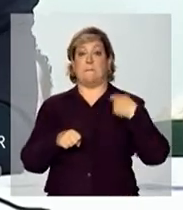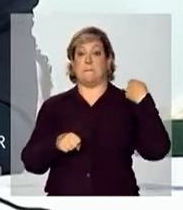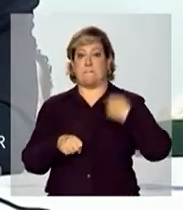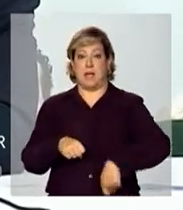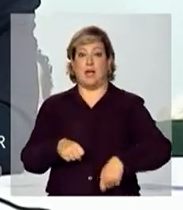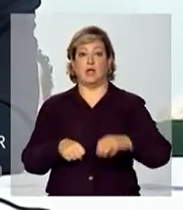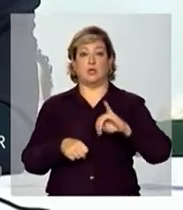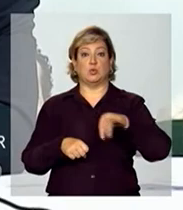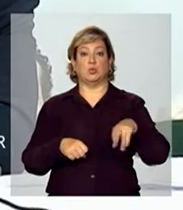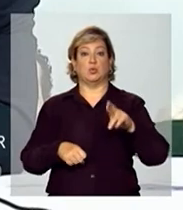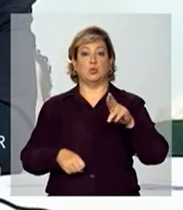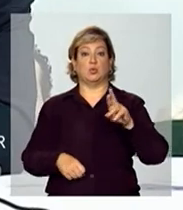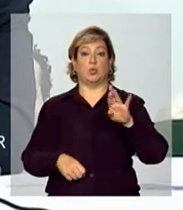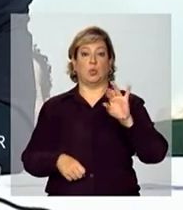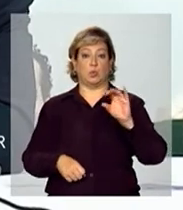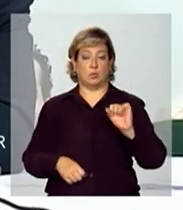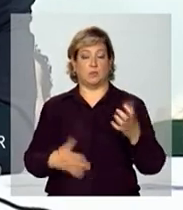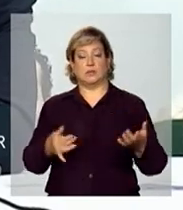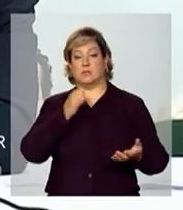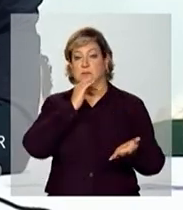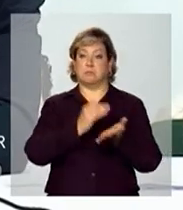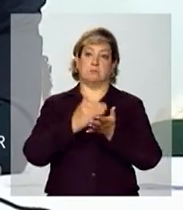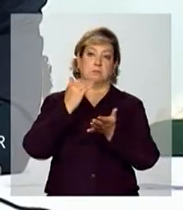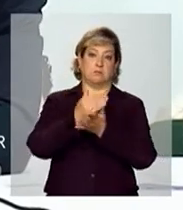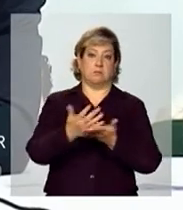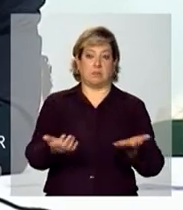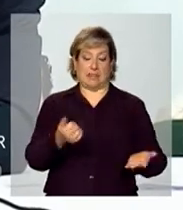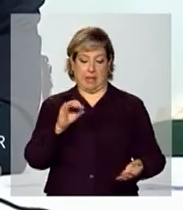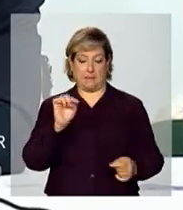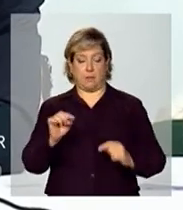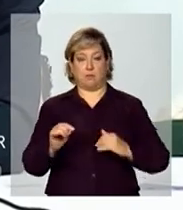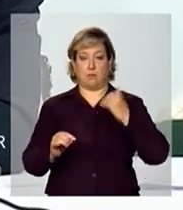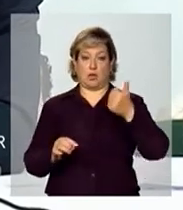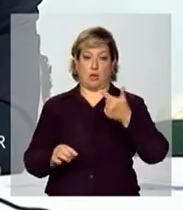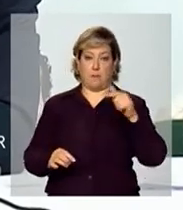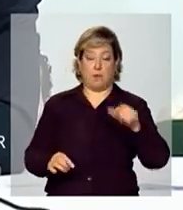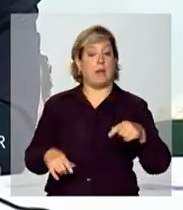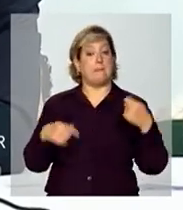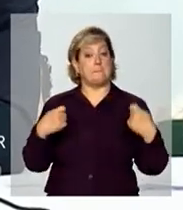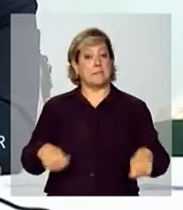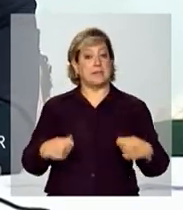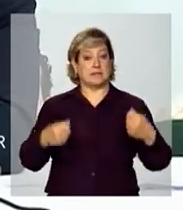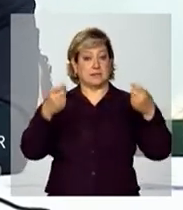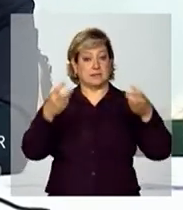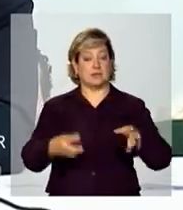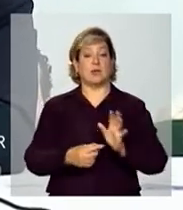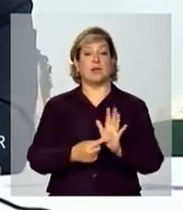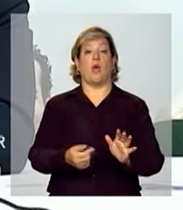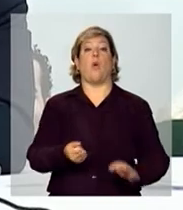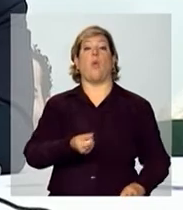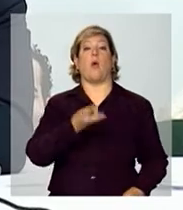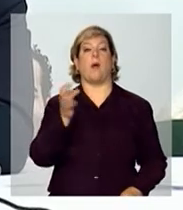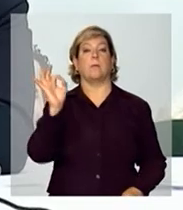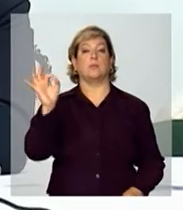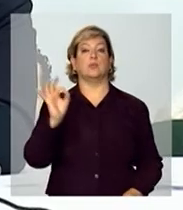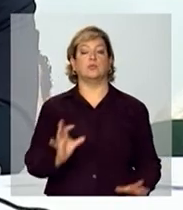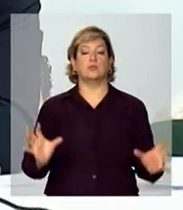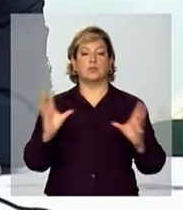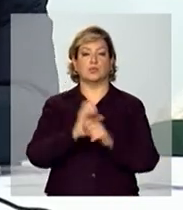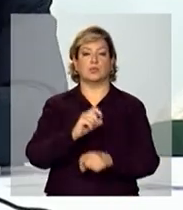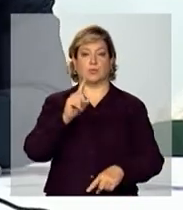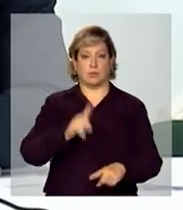juros foi para tantos 12 mil isso tem que ser descrito numa coluna Qual é o percentual sobre o total